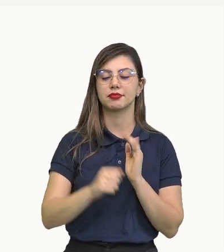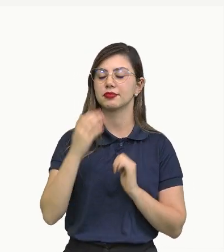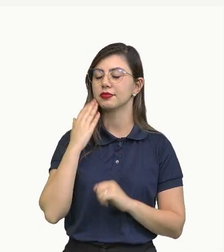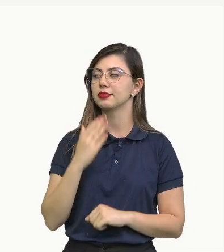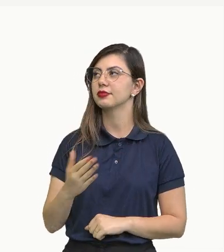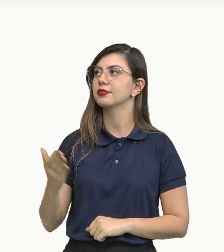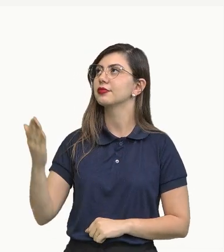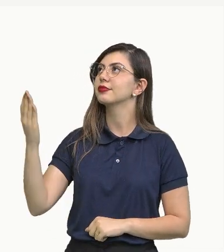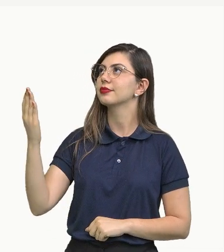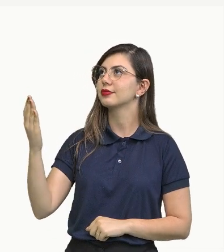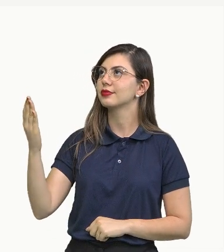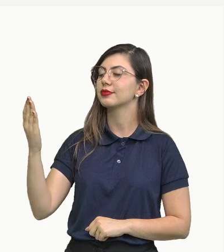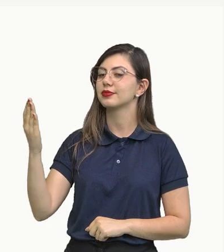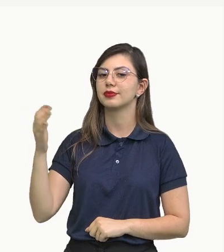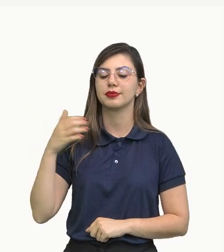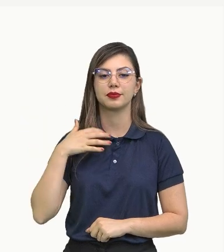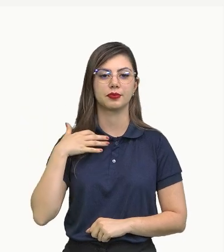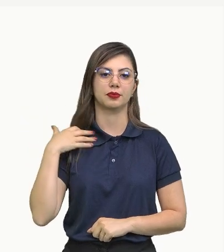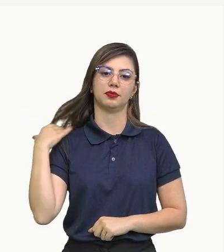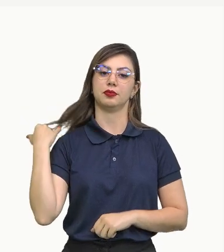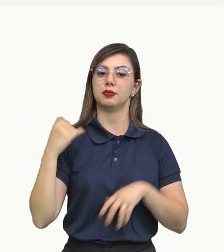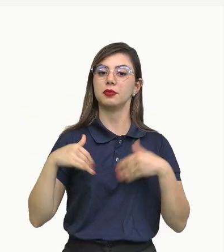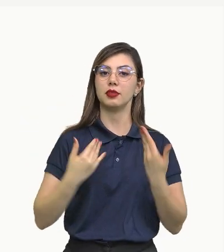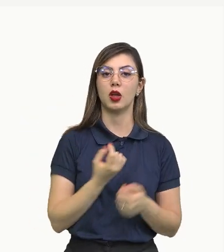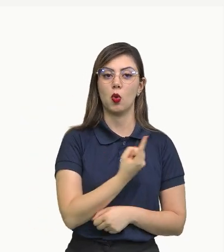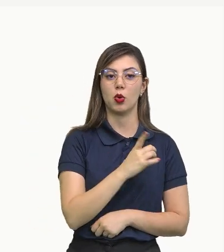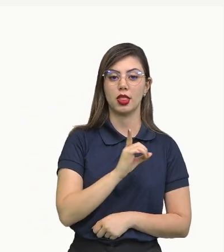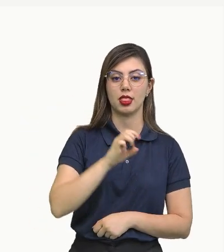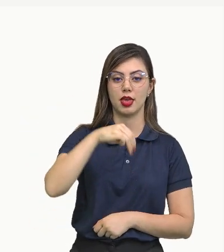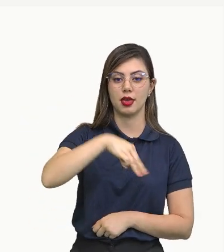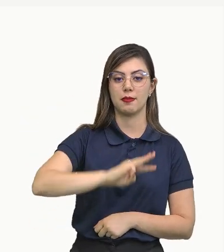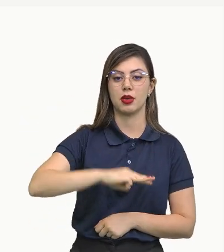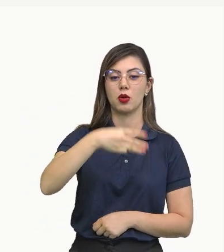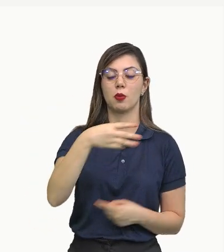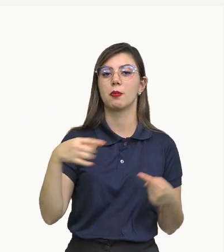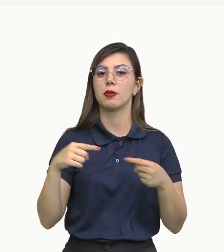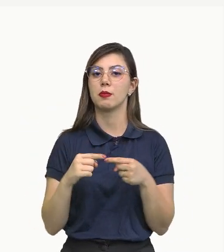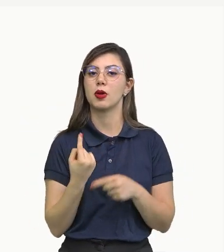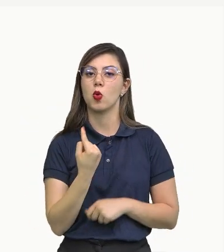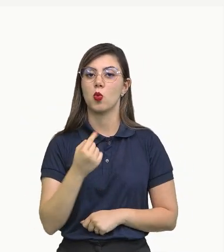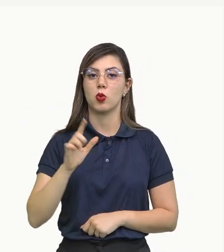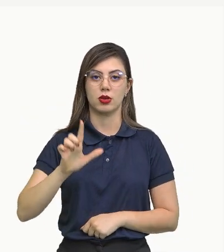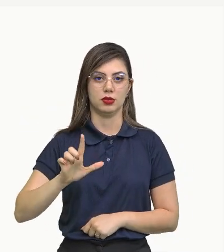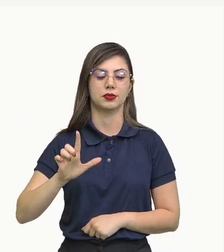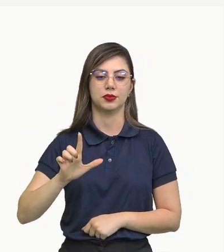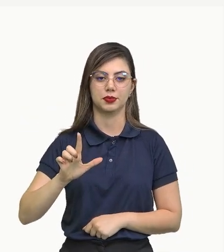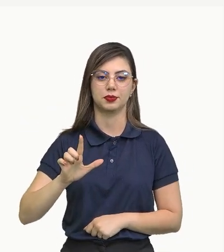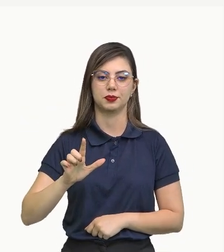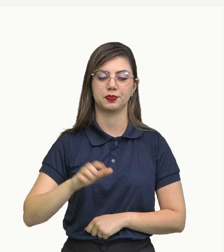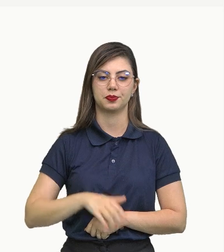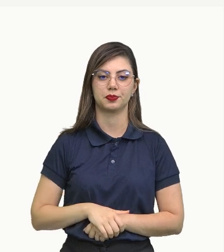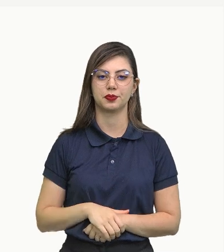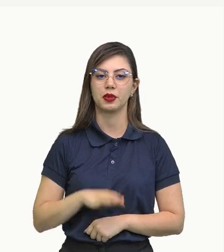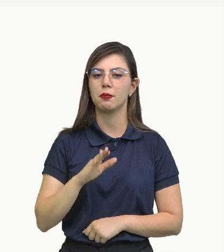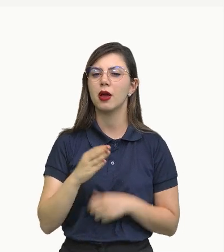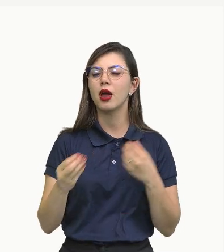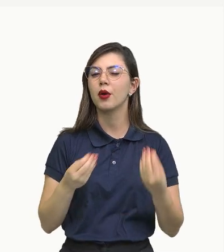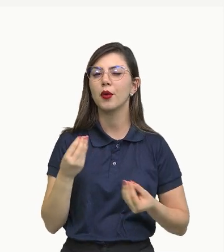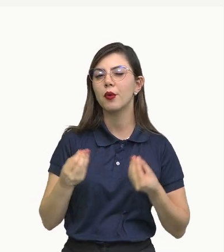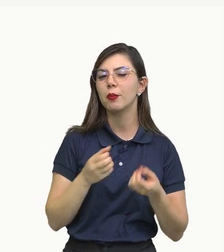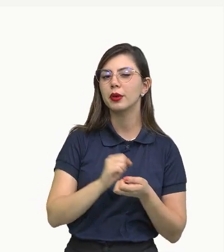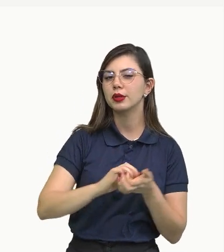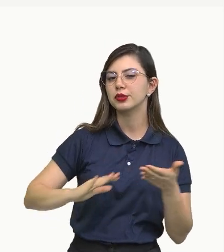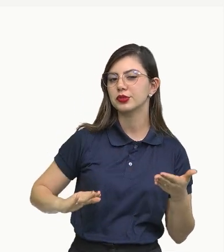aí todo o destaque no seu caderno. Então, 1 decímetro cúbico corresponde a 1 litro. Mas vamos ver uma aplicação dessa